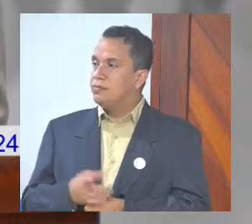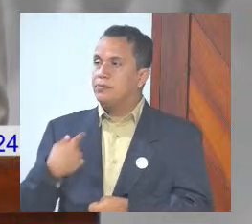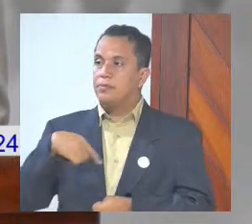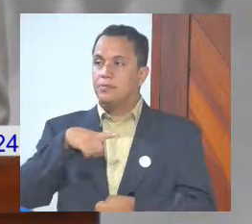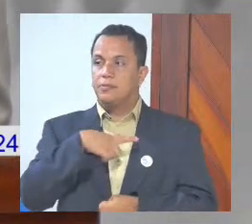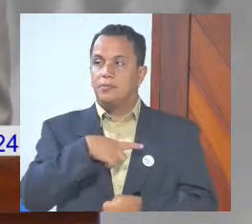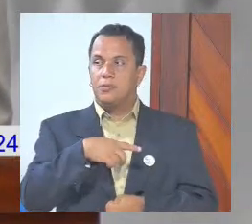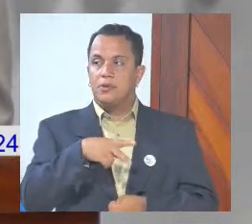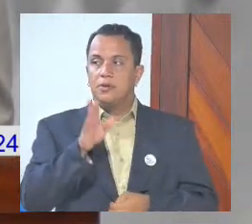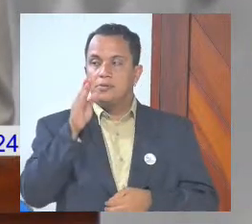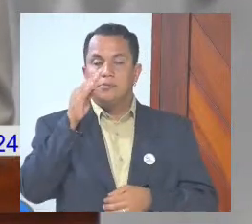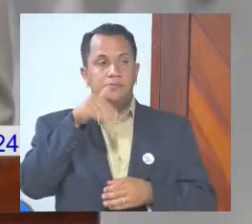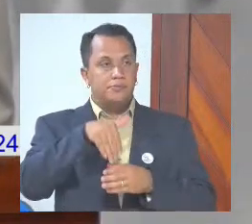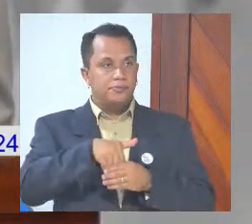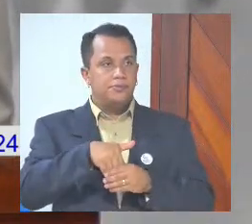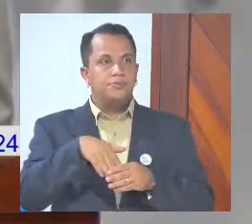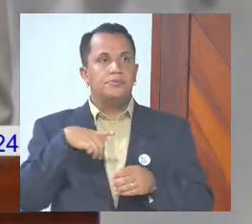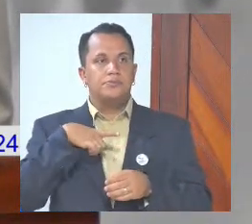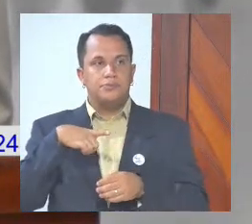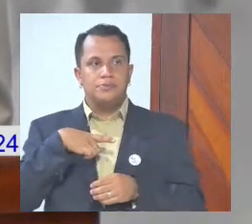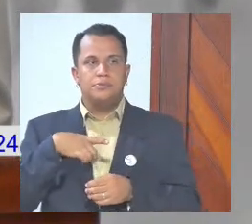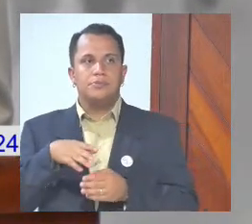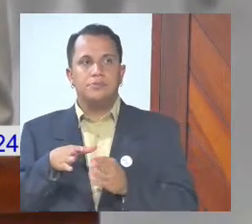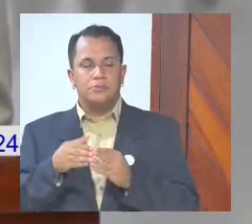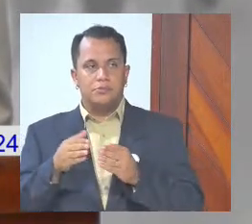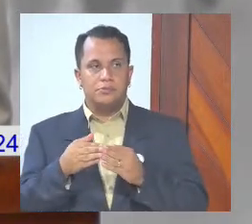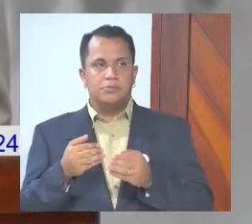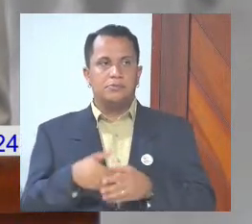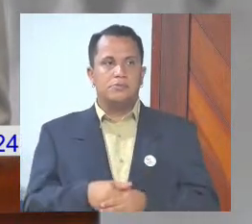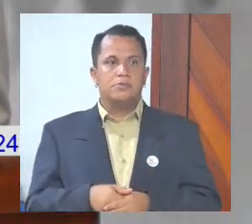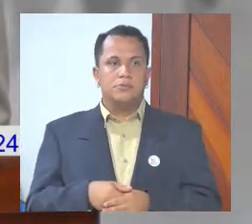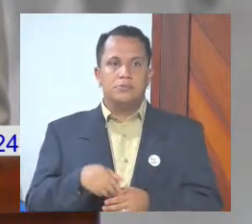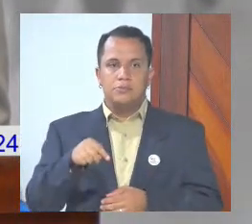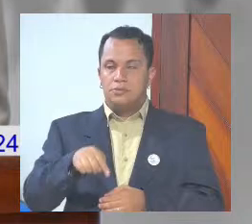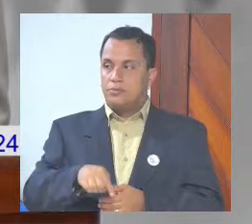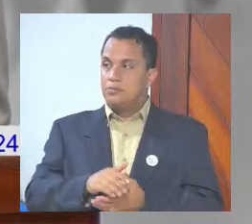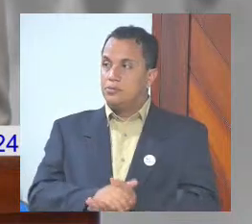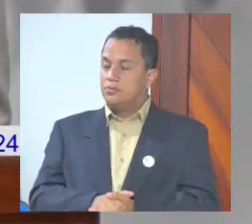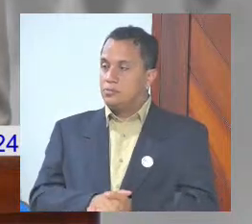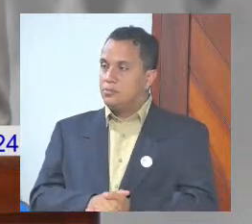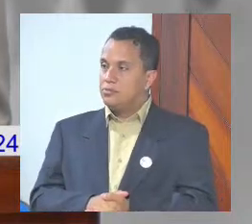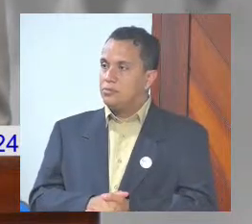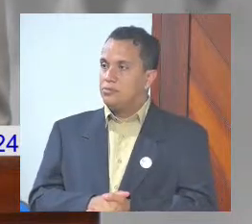nós, enquanto vereadores, temos feito a nossa parte aqui.